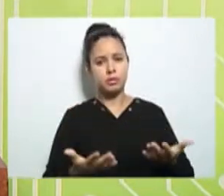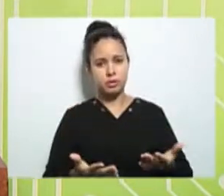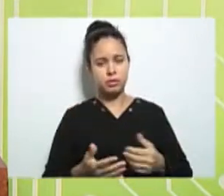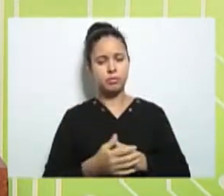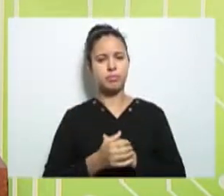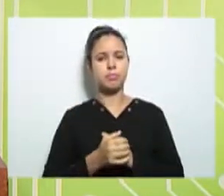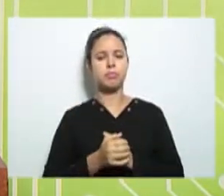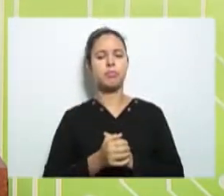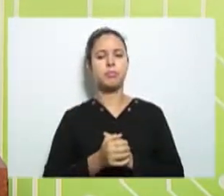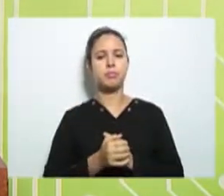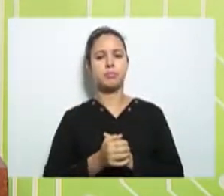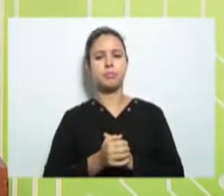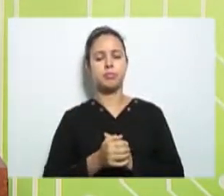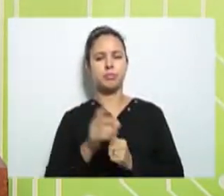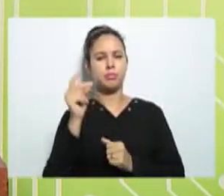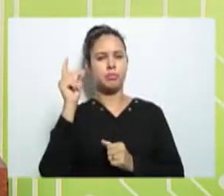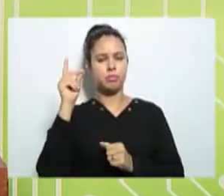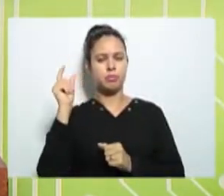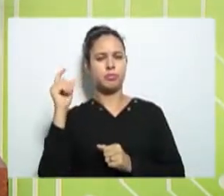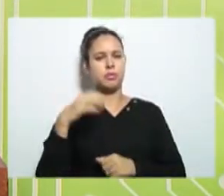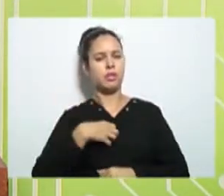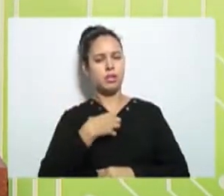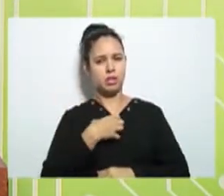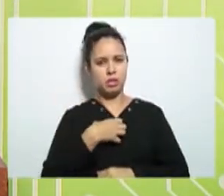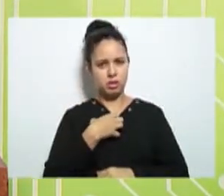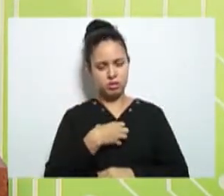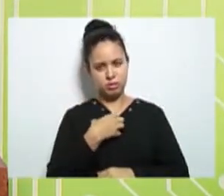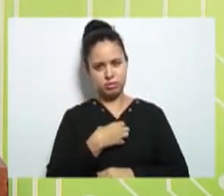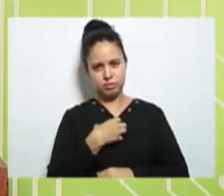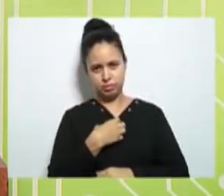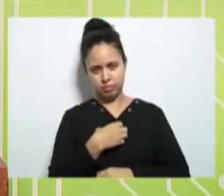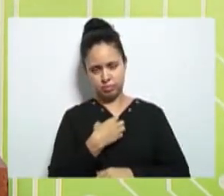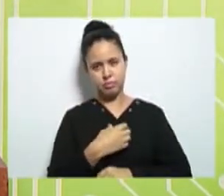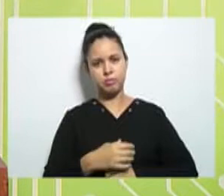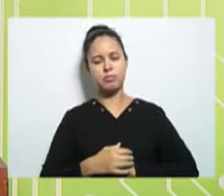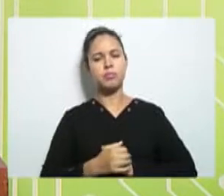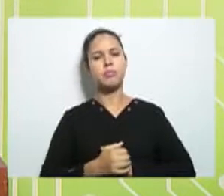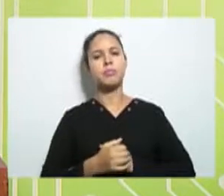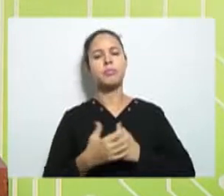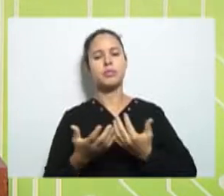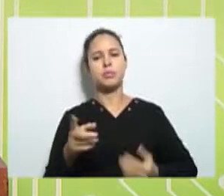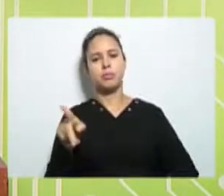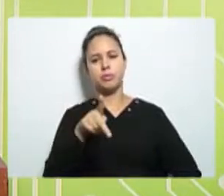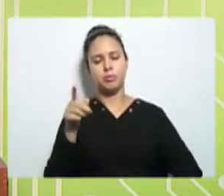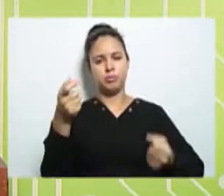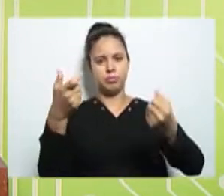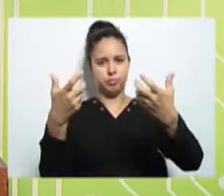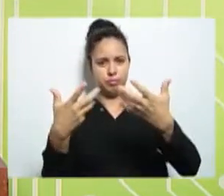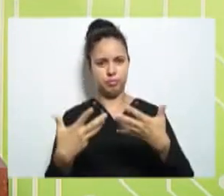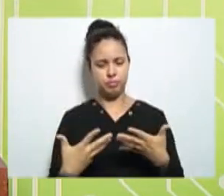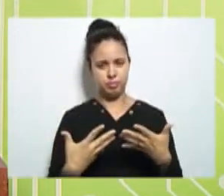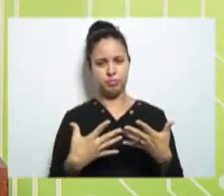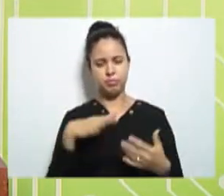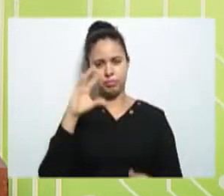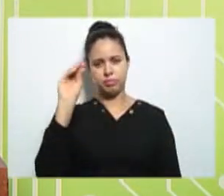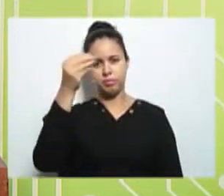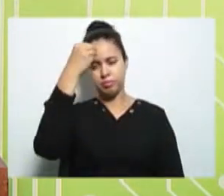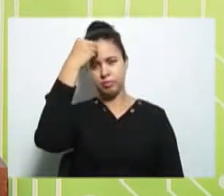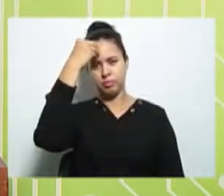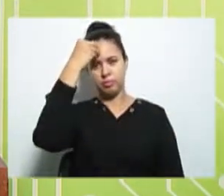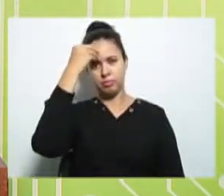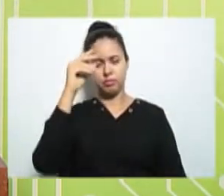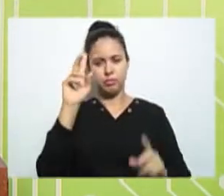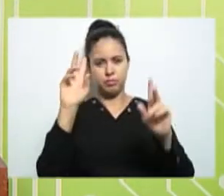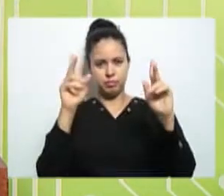você perdia a paciência e acabava chutando, né? Dizem que é disso aí também. Então, a professora bem disse, né, para questão de memorização, aquilo que você